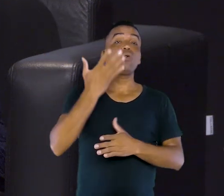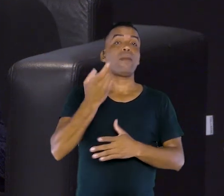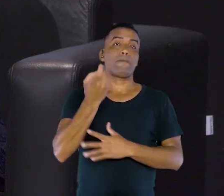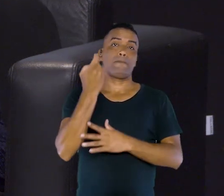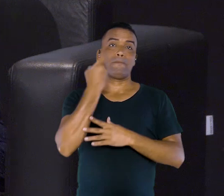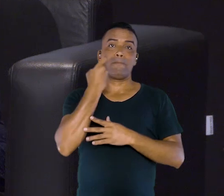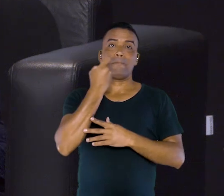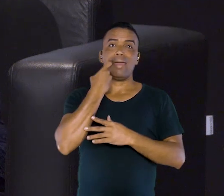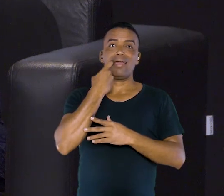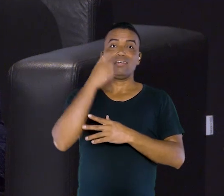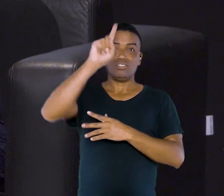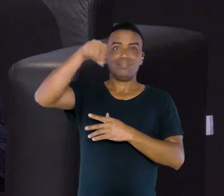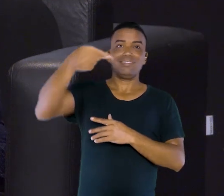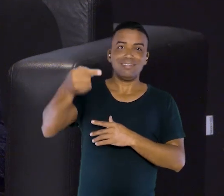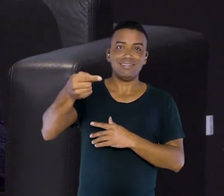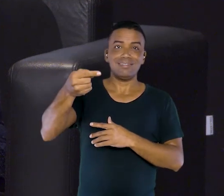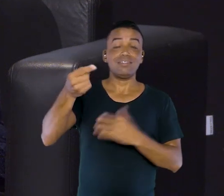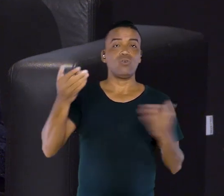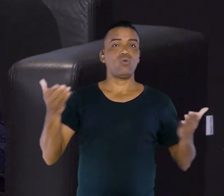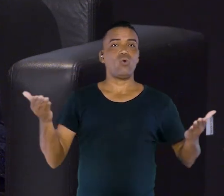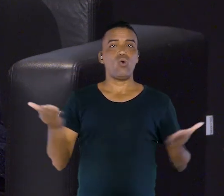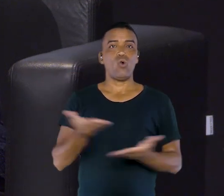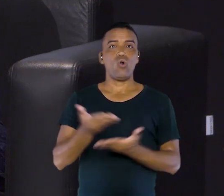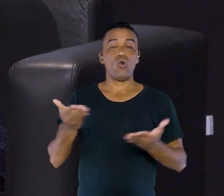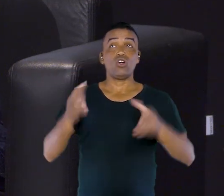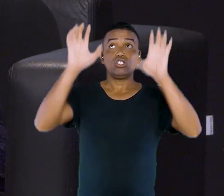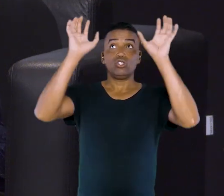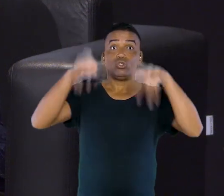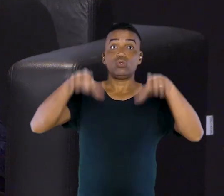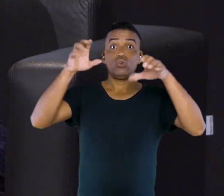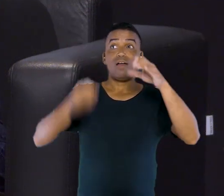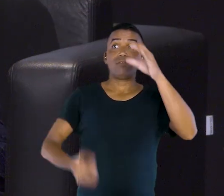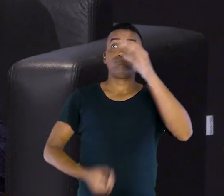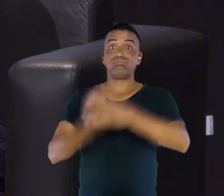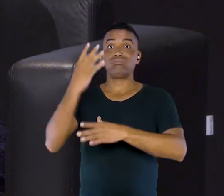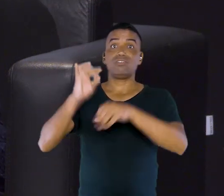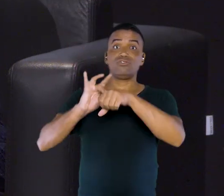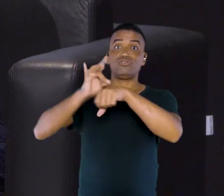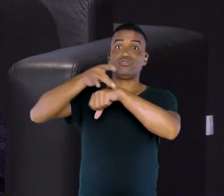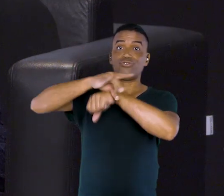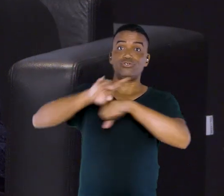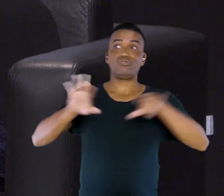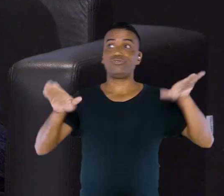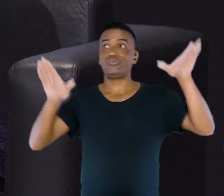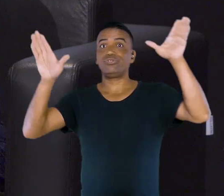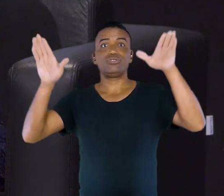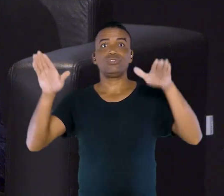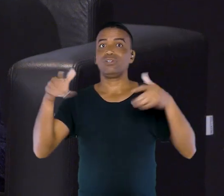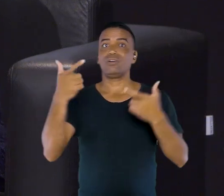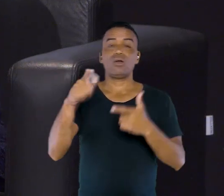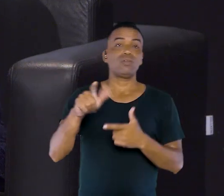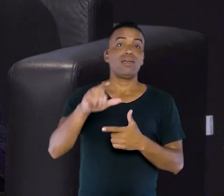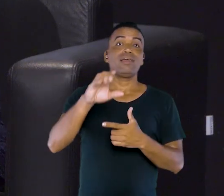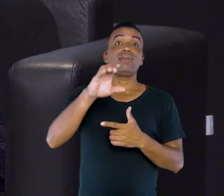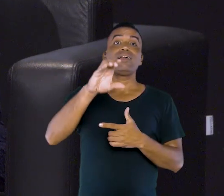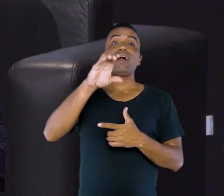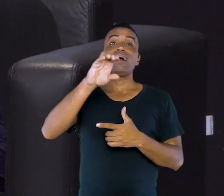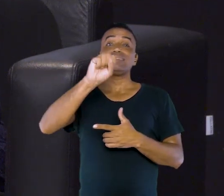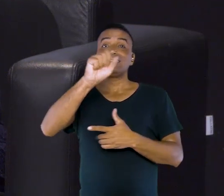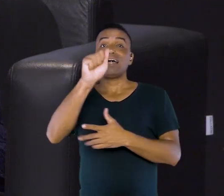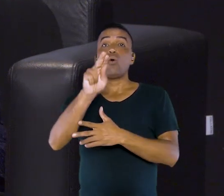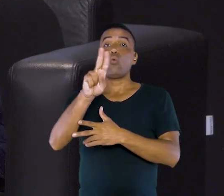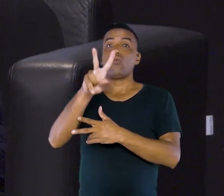reprodução de peixes. E hoje, caiu uma chuva, elas saem. E não tem revoada de